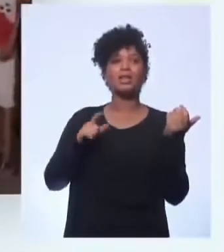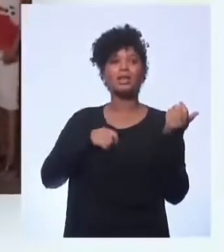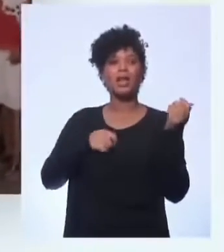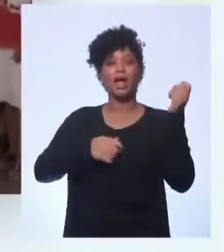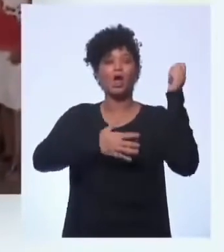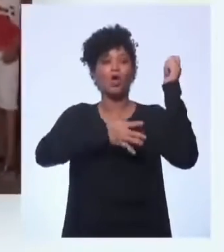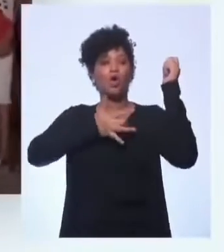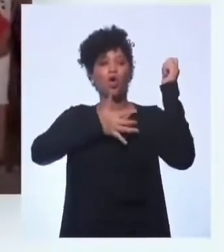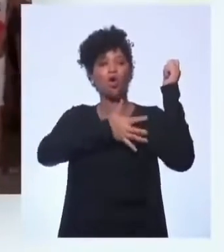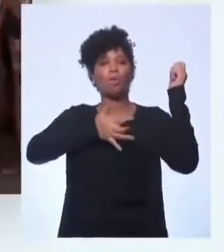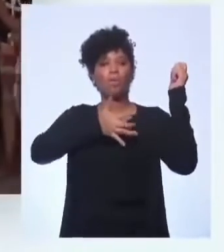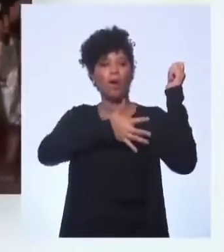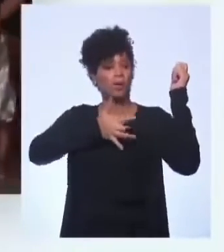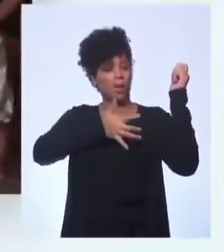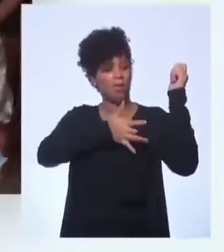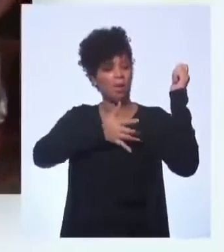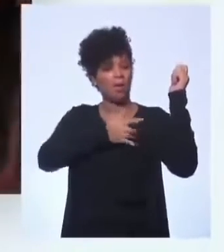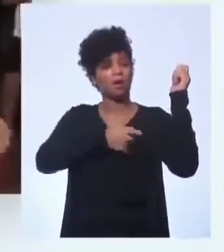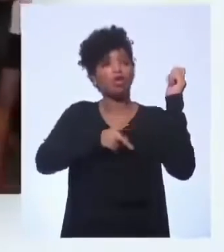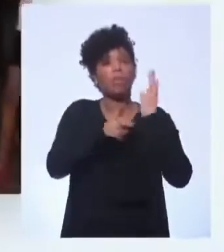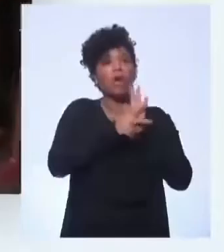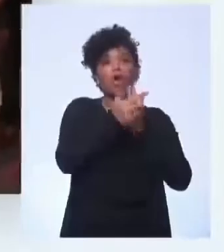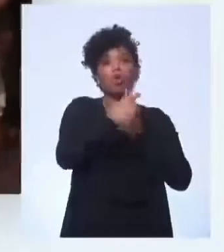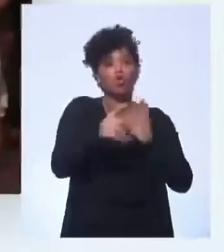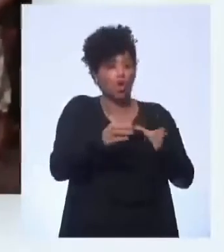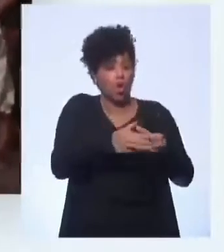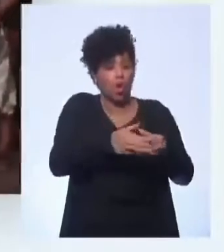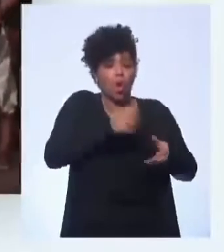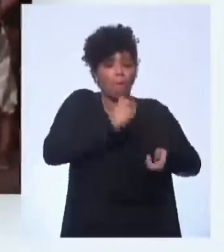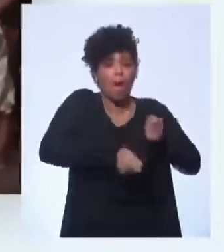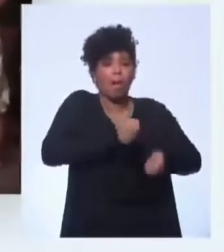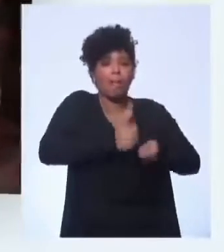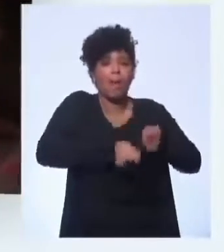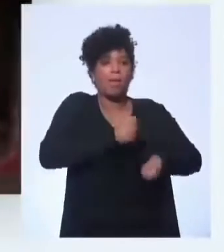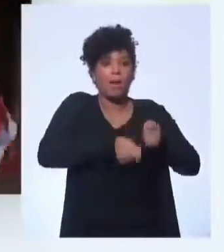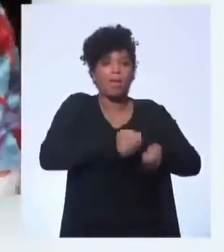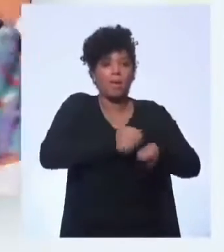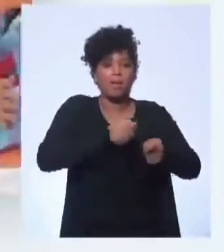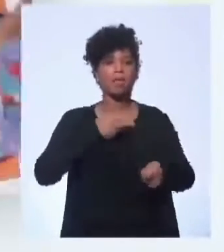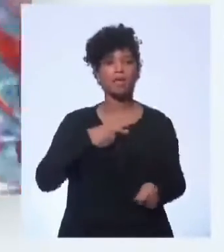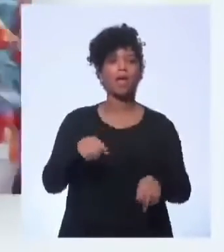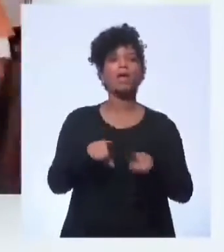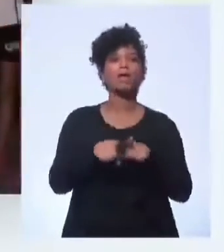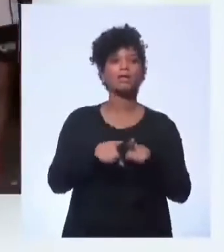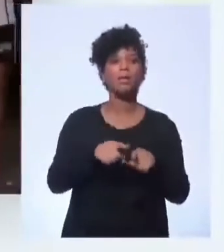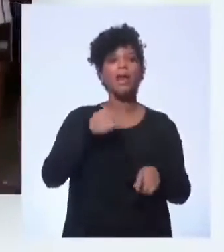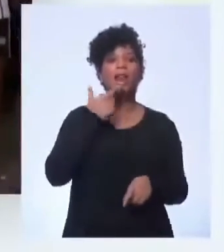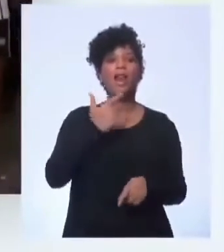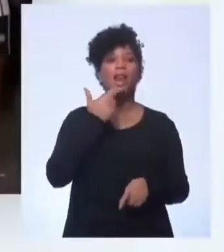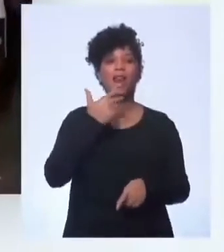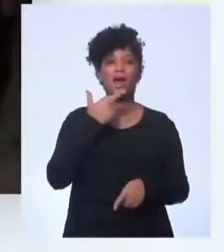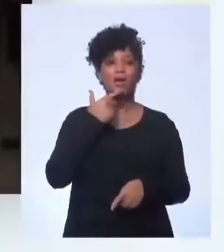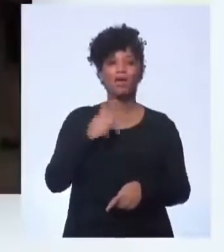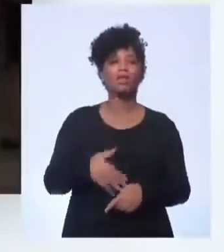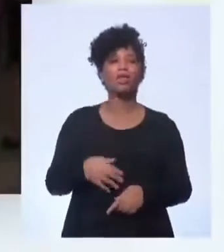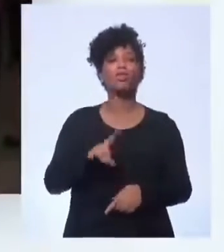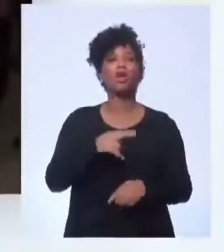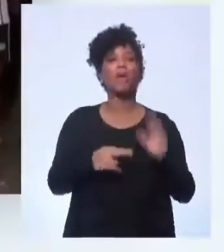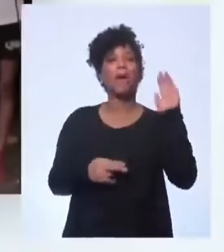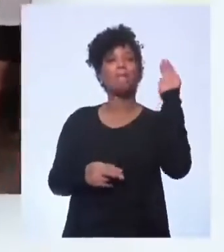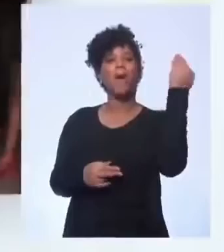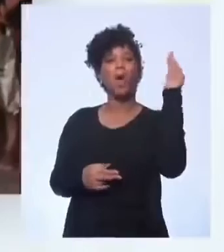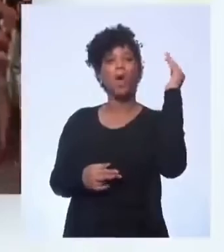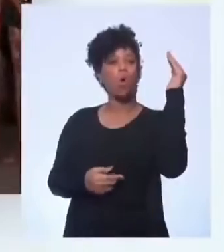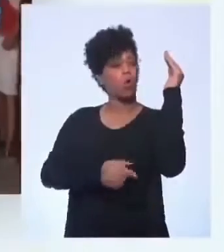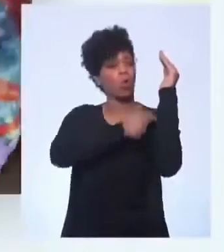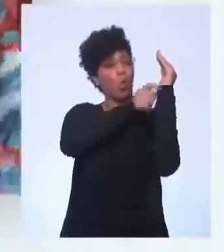maraca, né, no curimbó, que é o tambor, né, aquele pauoco. Na língua indígena, o curimbó ele representa pauoco.